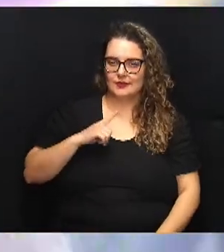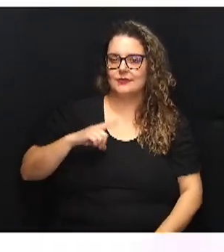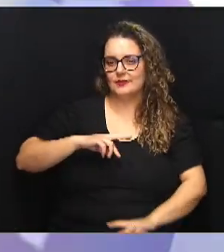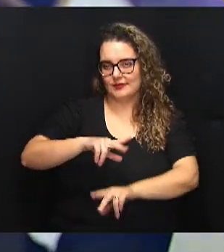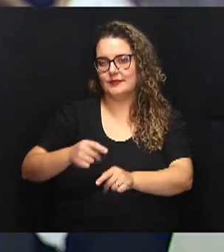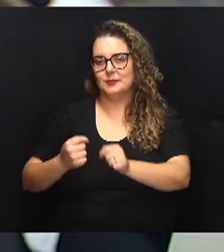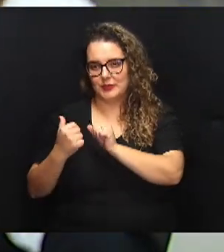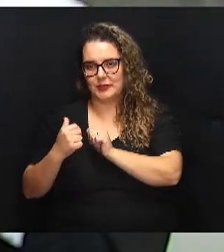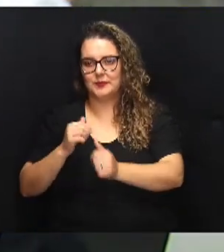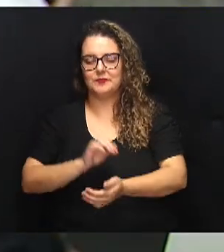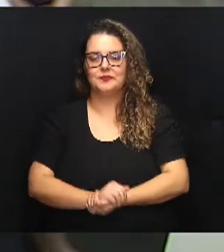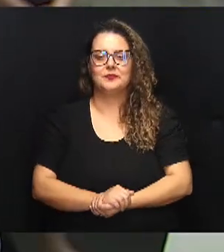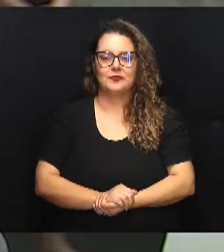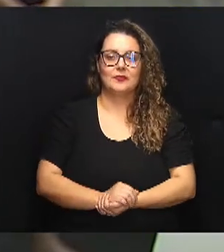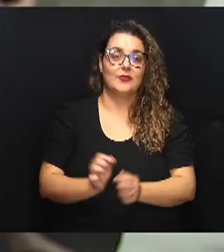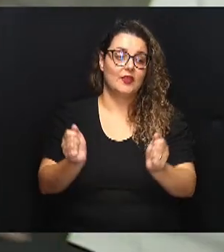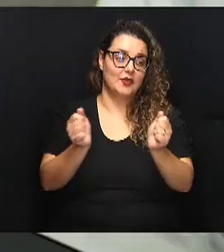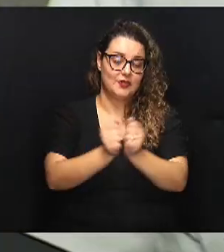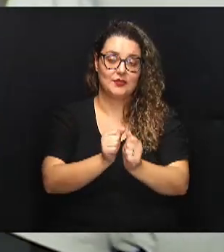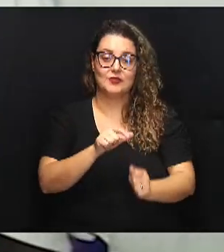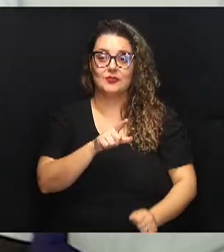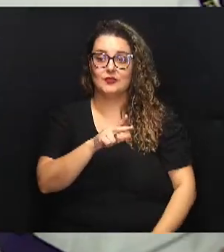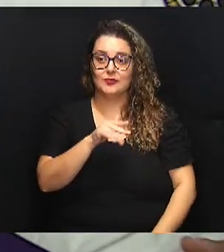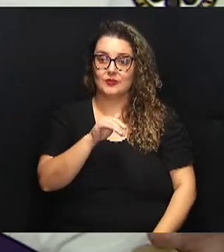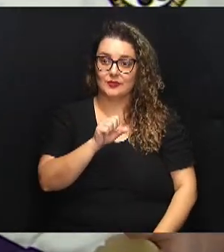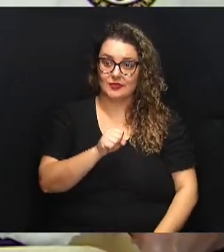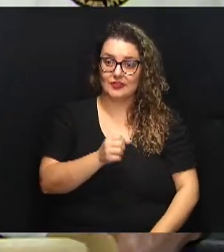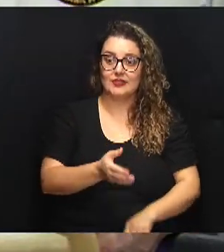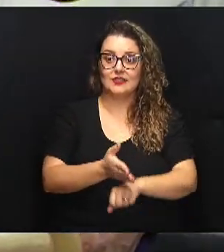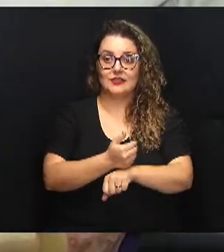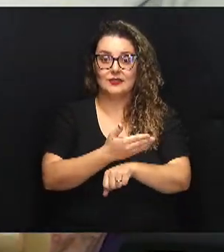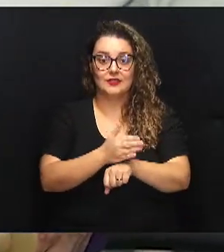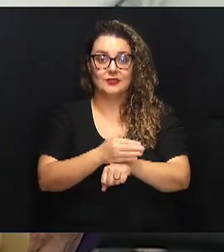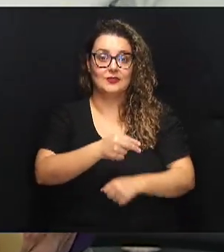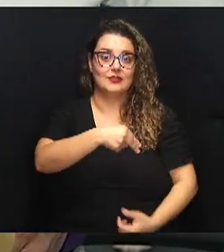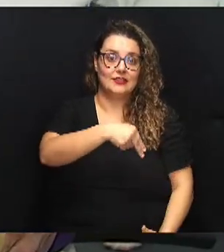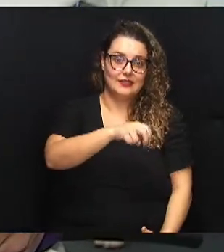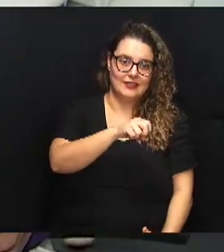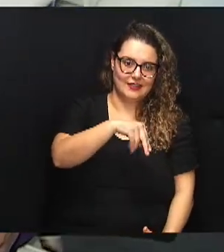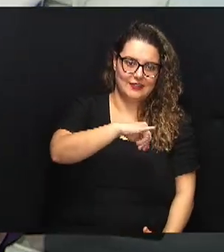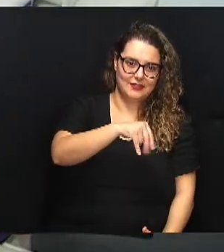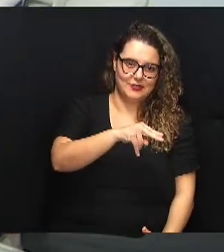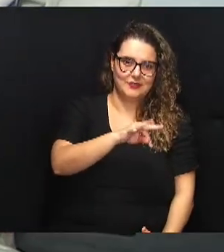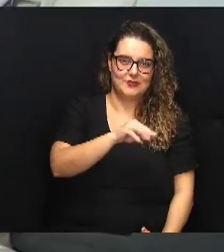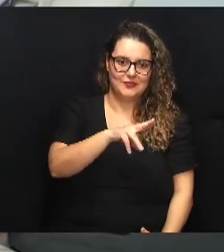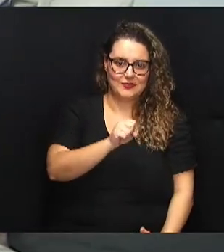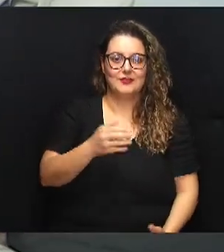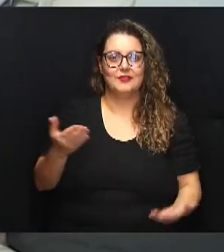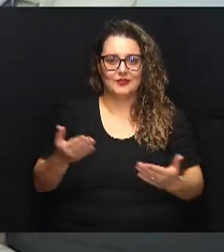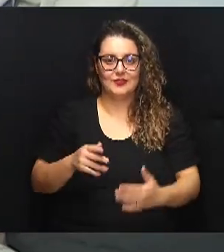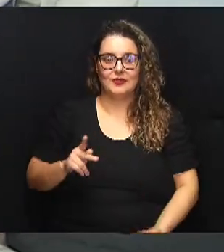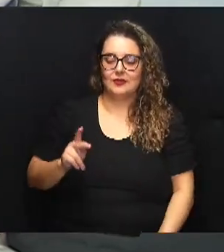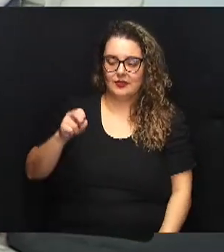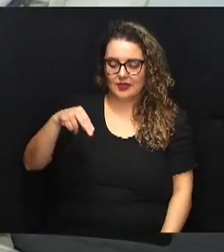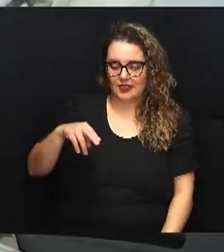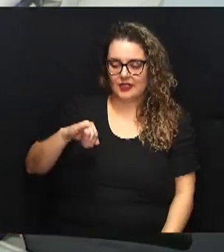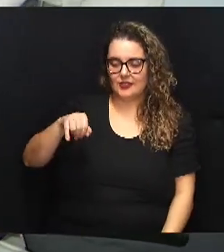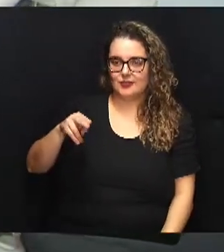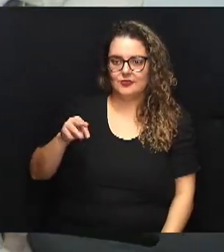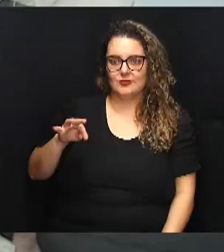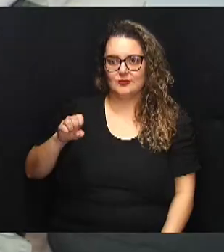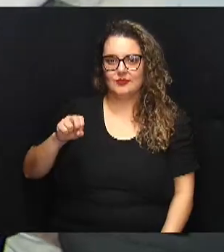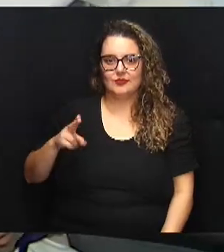benefícios. Galera, agora tô com o Lucas, ele que antes praticava o ninjutsu e agora está praticando Kenjutsu. Como que você